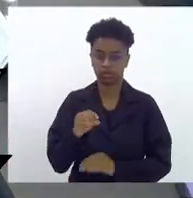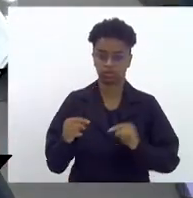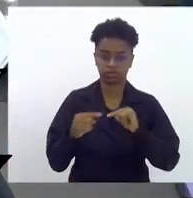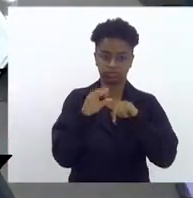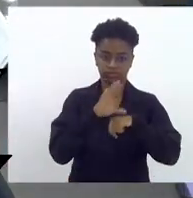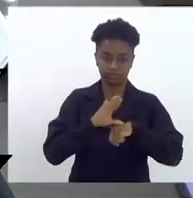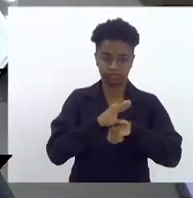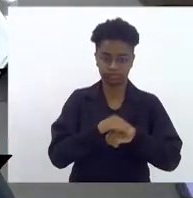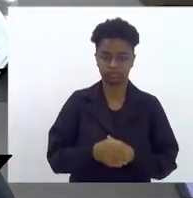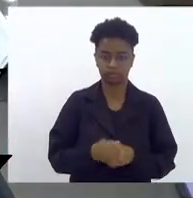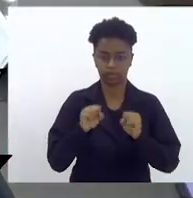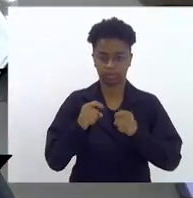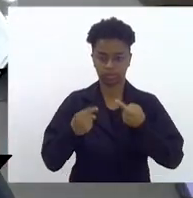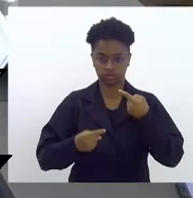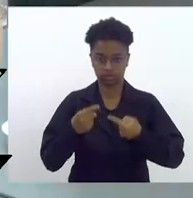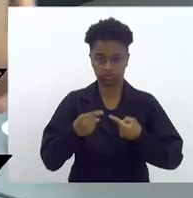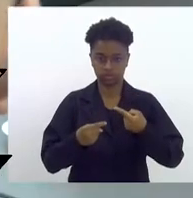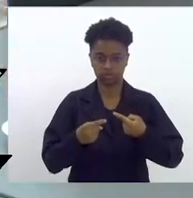presidente